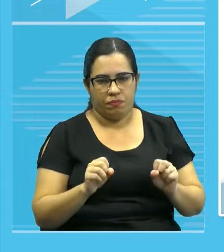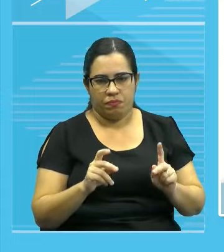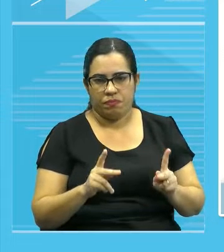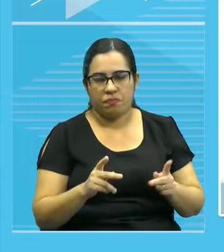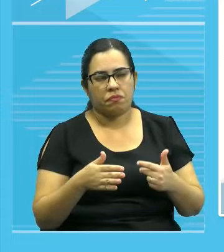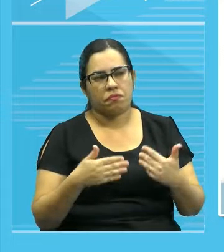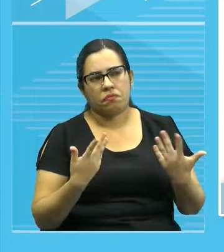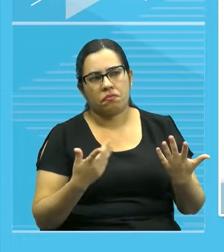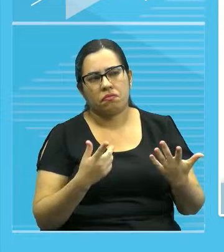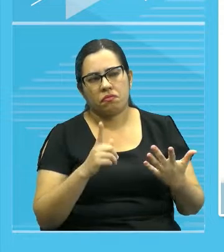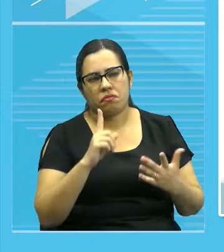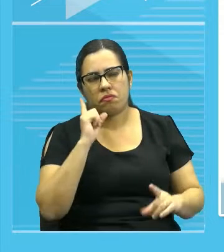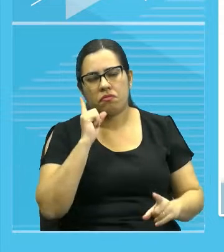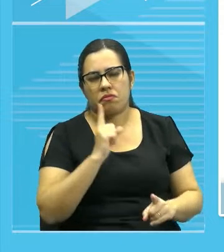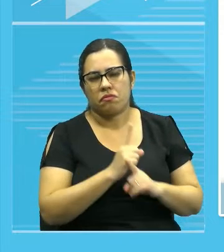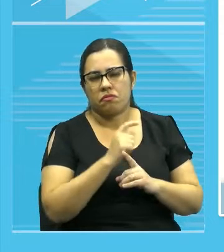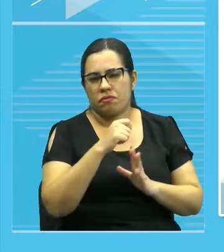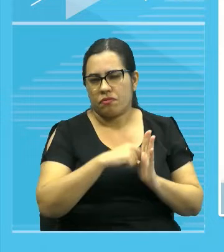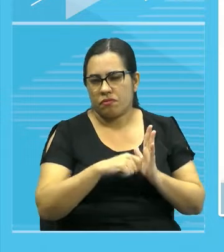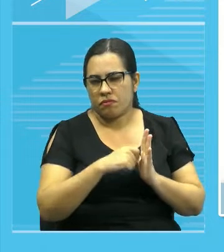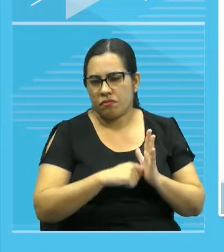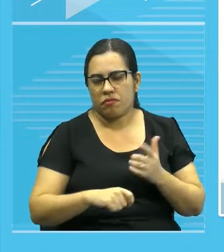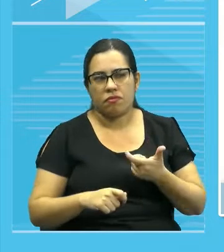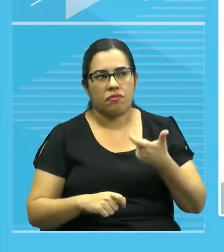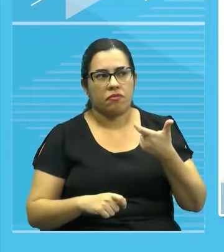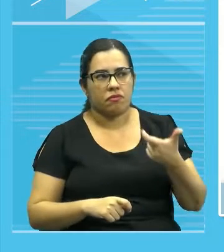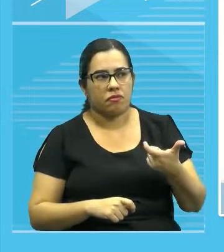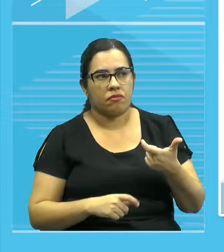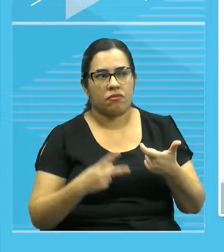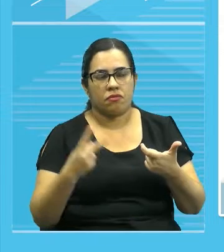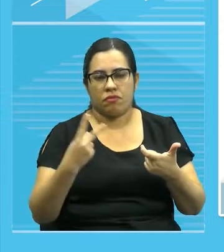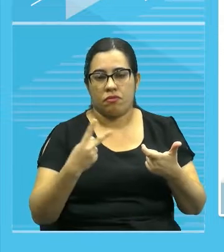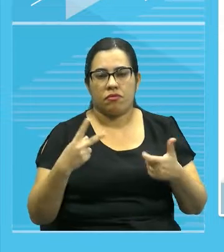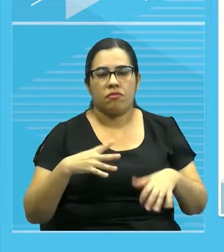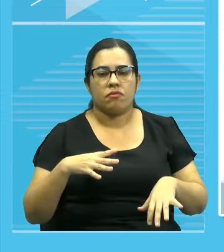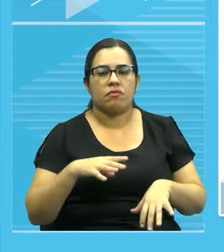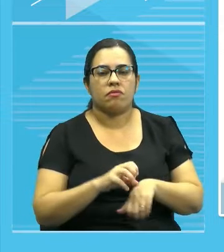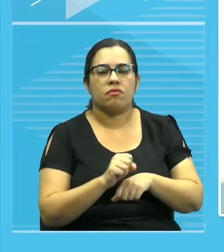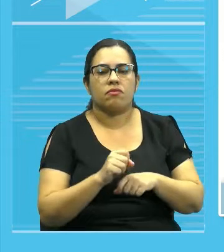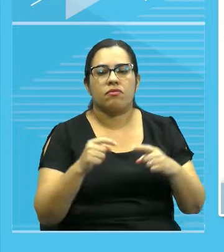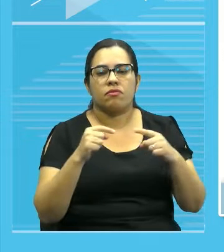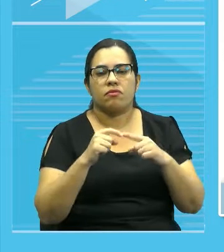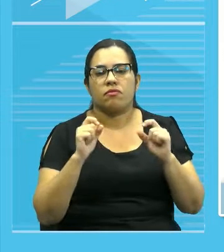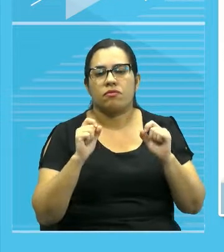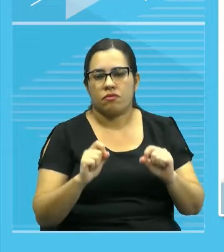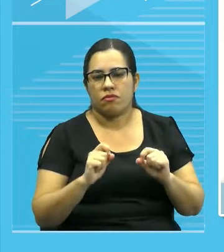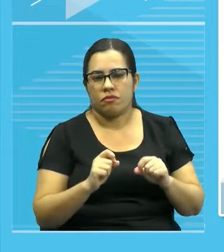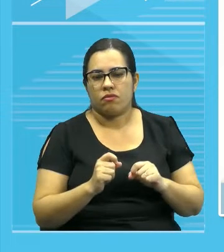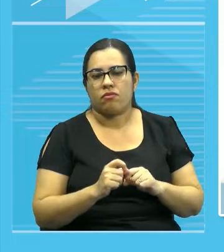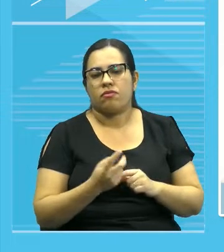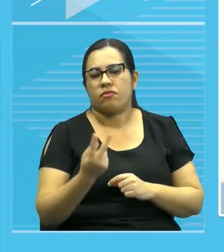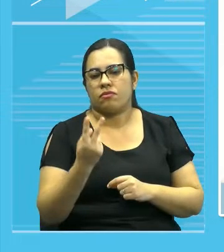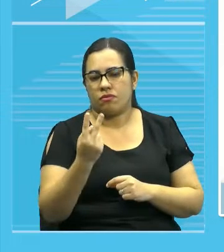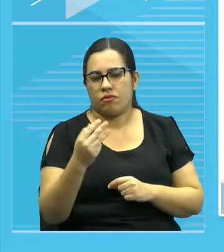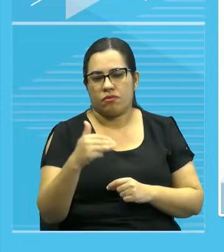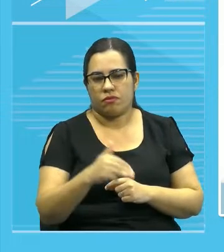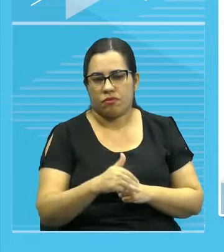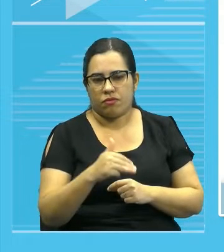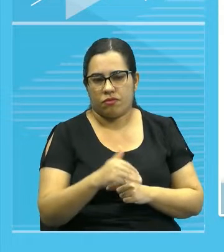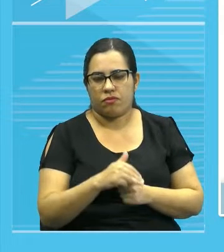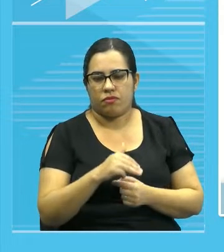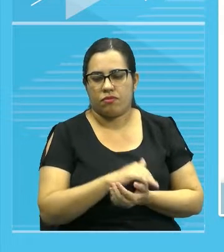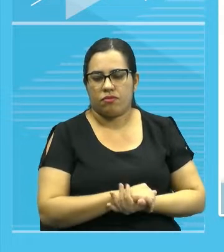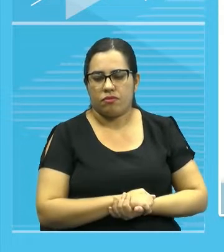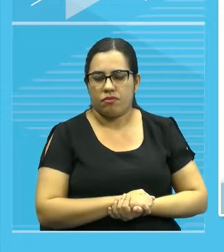Qual a intenção do autor a utilizar o termo segunda conquista Jorge vai marcar para vocês dois minutos